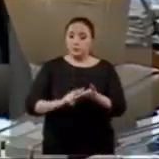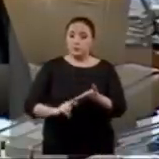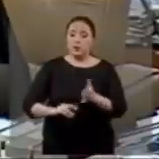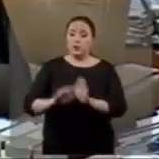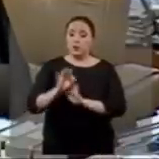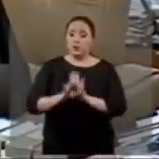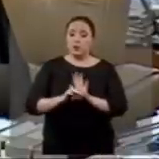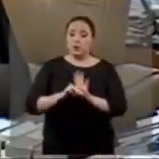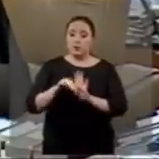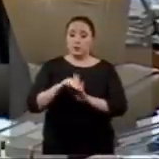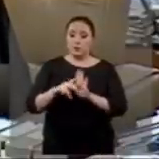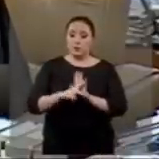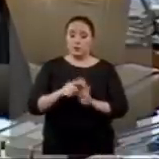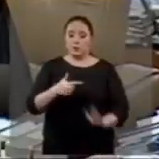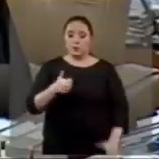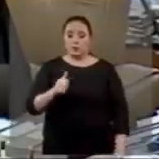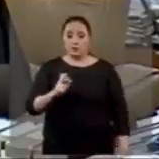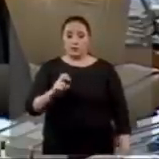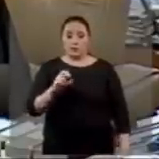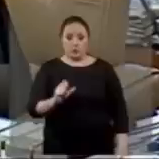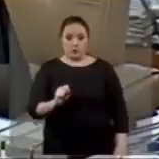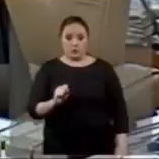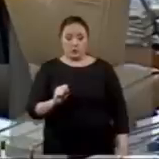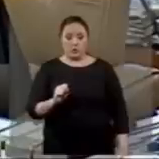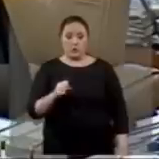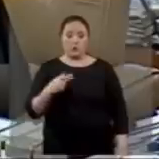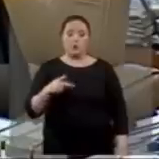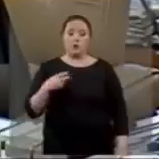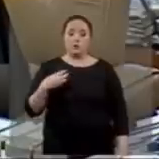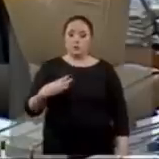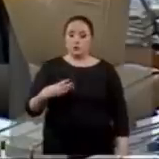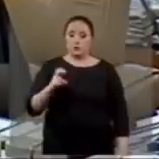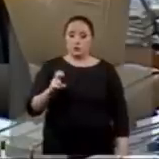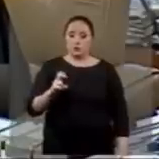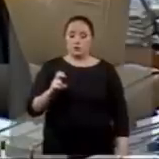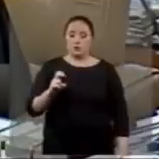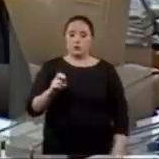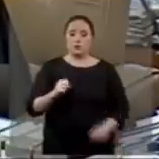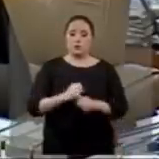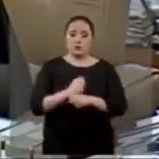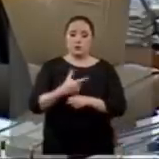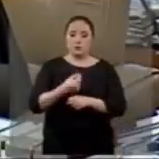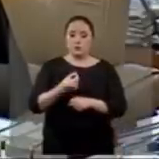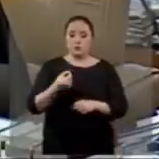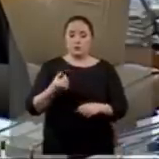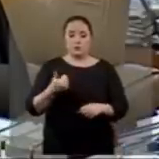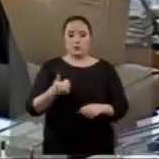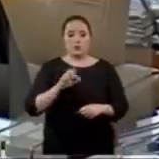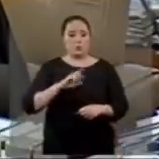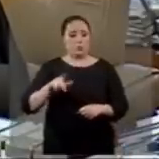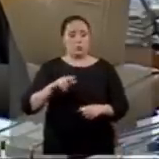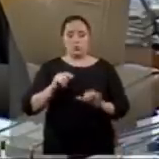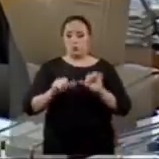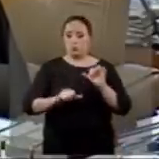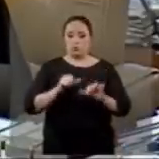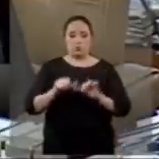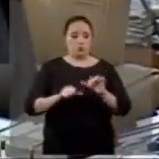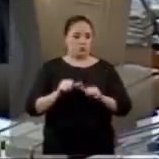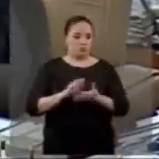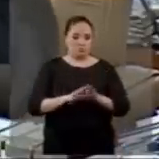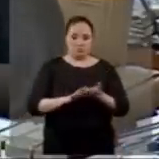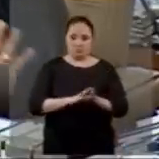provisória 2158, na sua 35ª edição de 2001, não foi alterado de